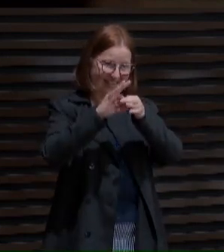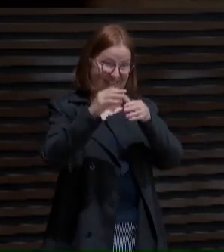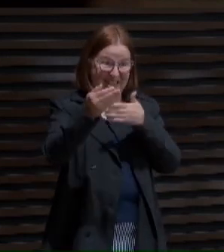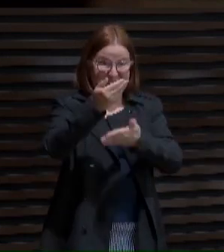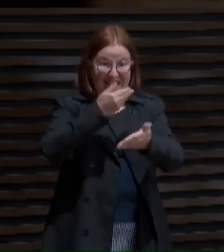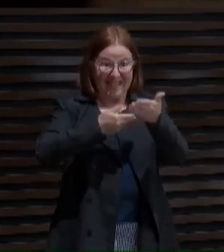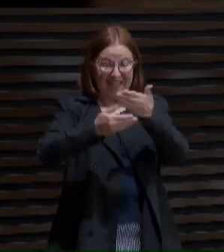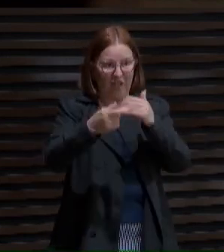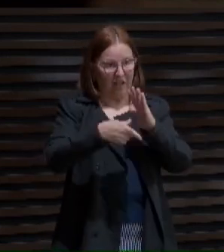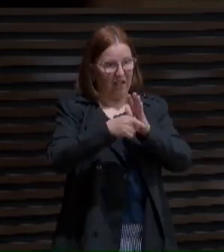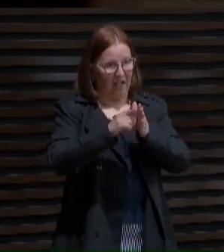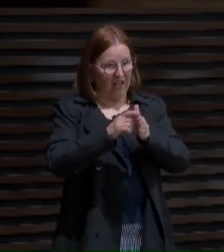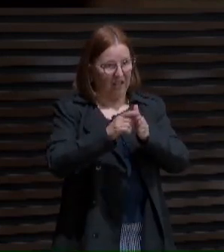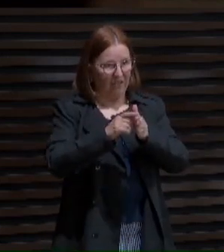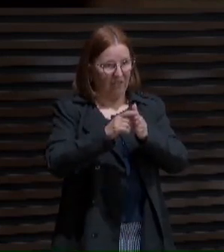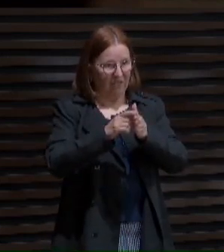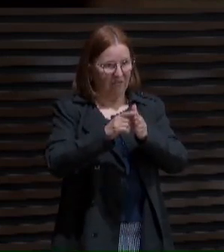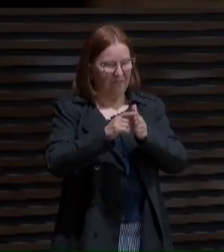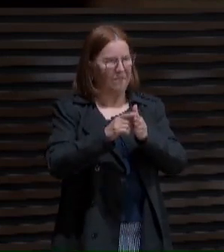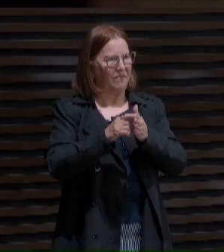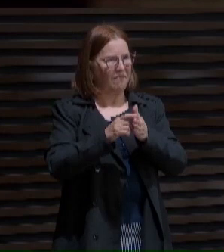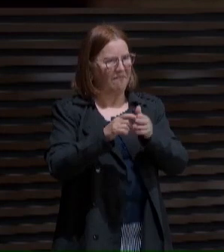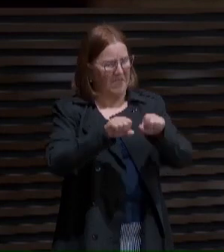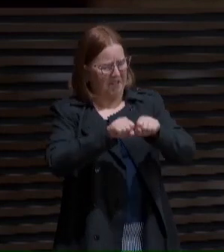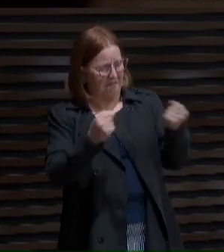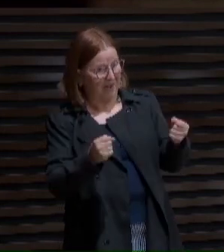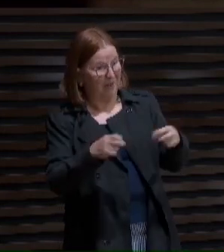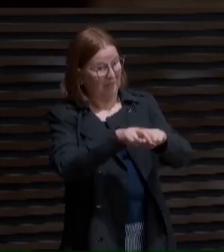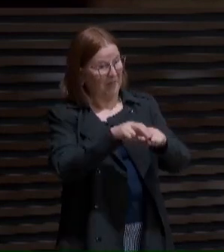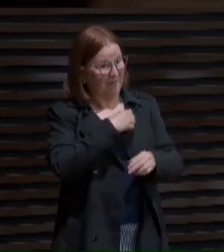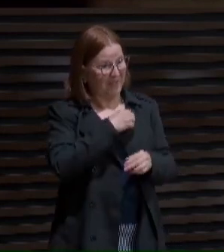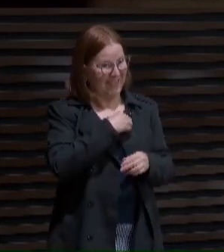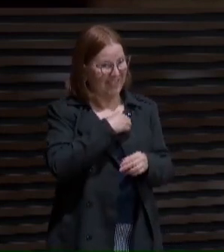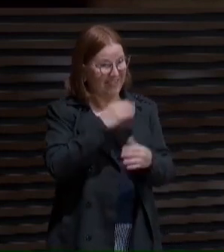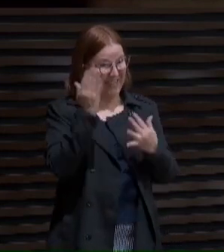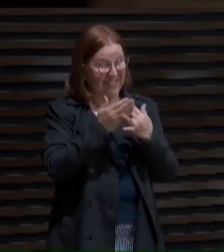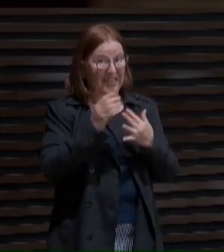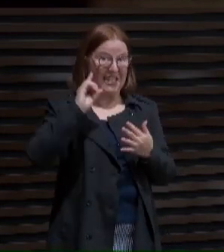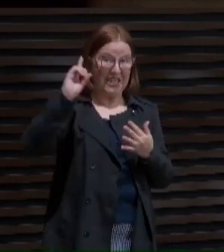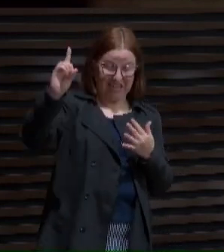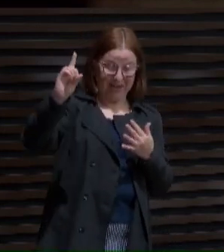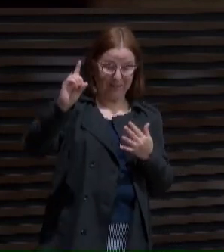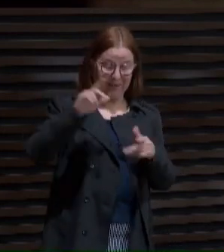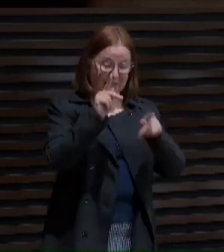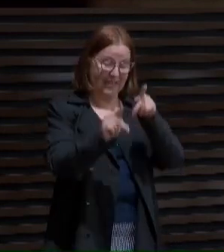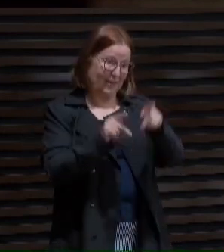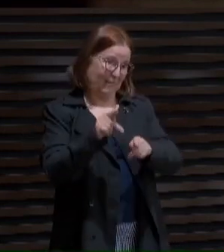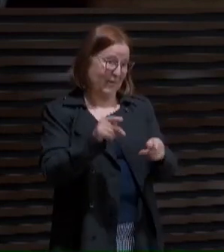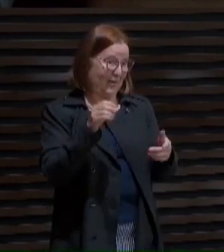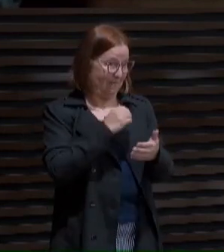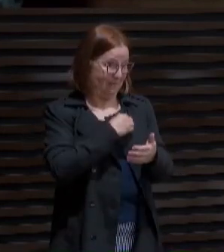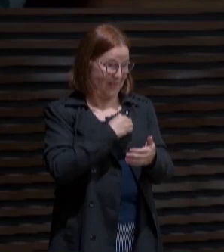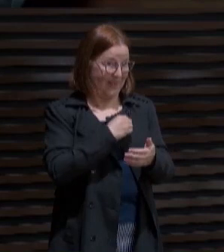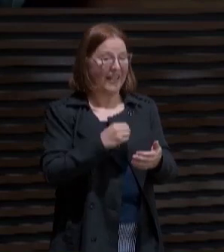relacionamento rompido pelo pecado entre o Deus Santo e os pecadores não regenerados pode ser